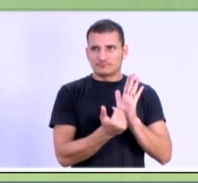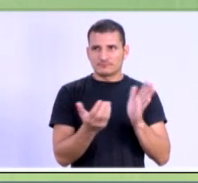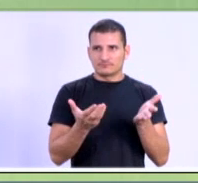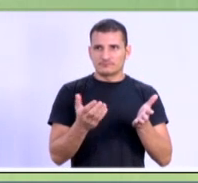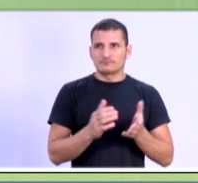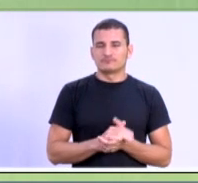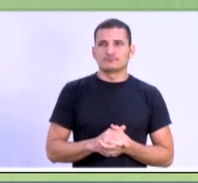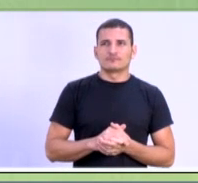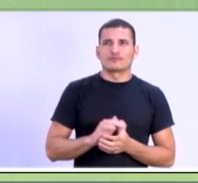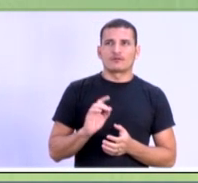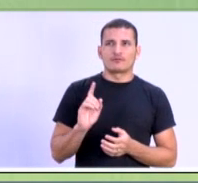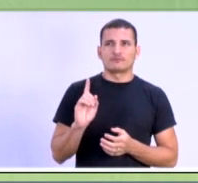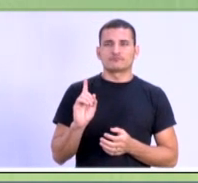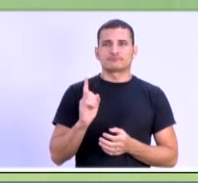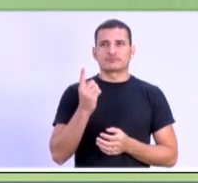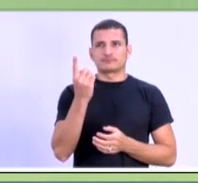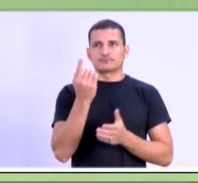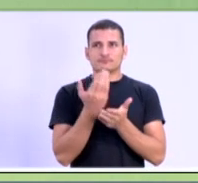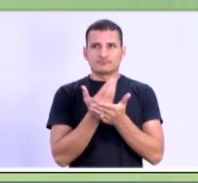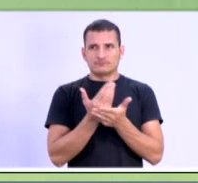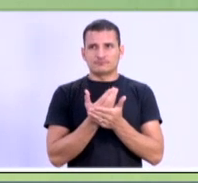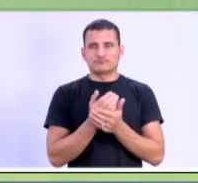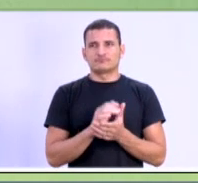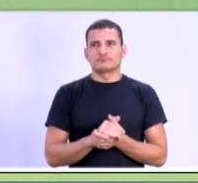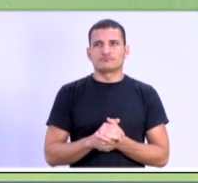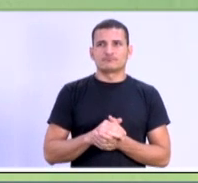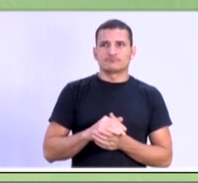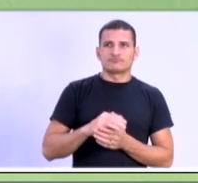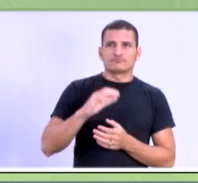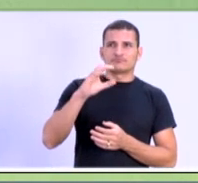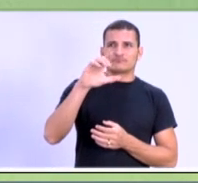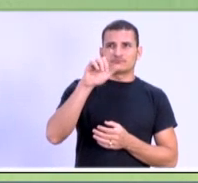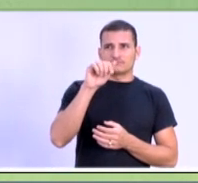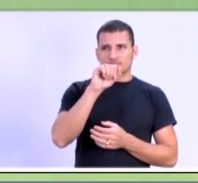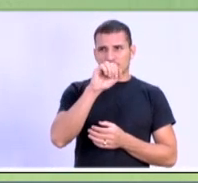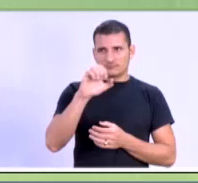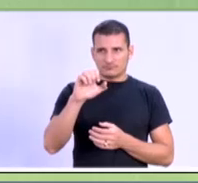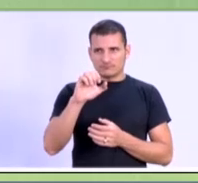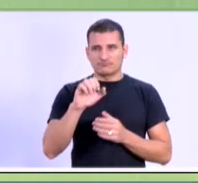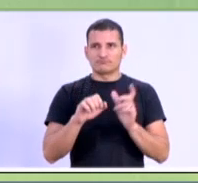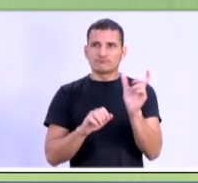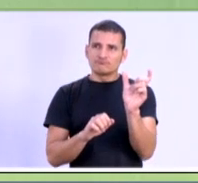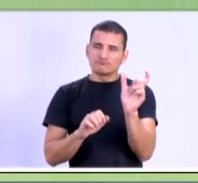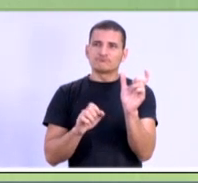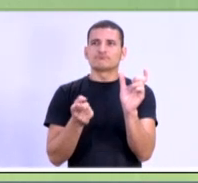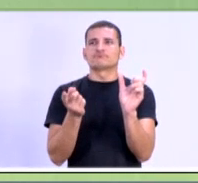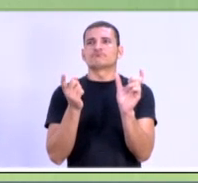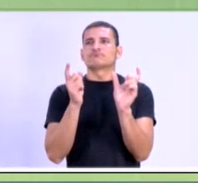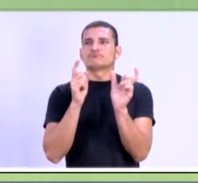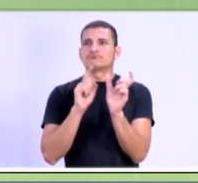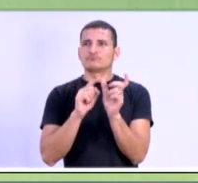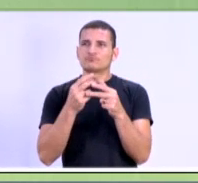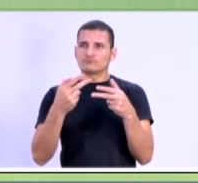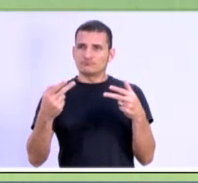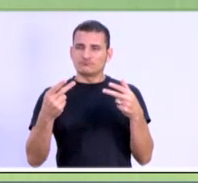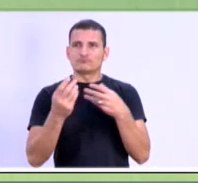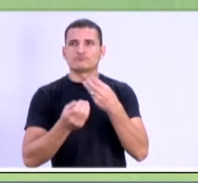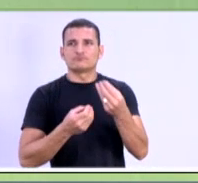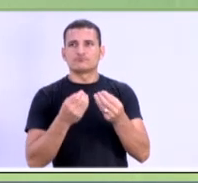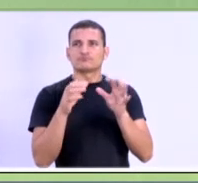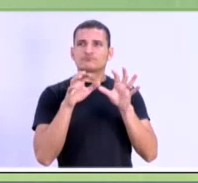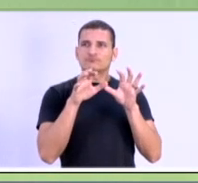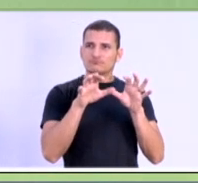aula foi sobre classes e objetos. Vamos relembrar o que seriam classes e objetos. Como definir as características de um objeto,